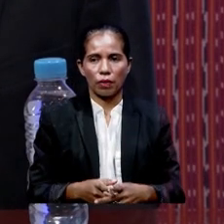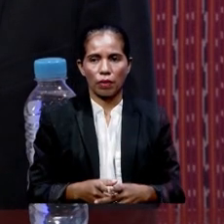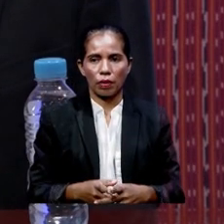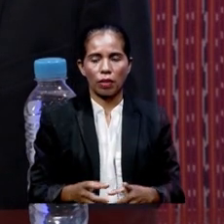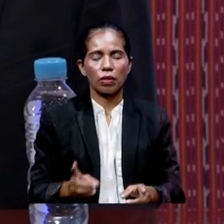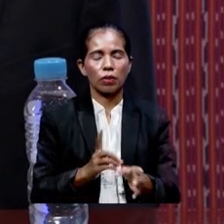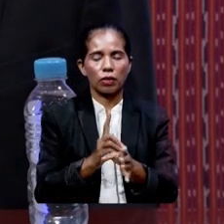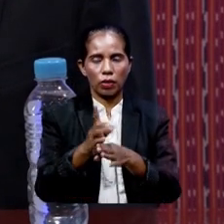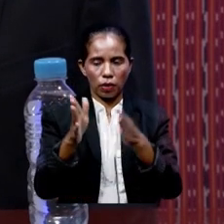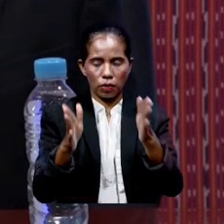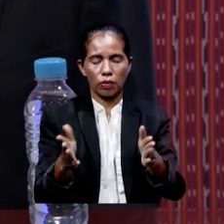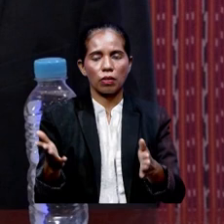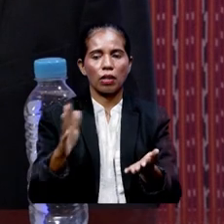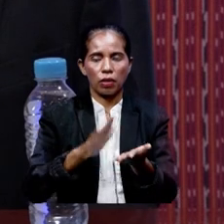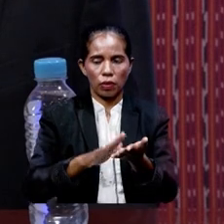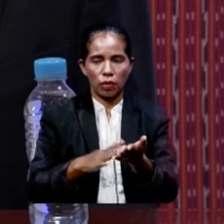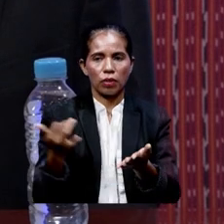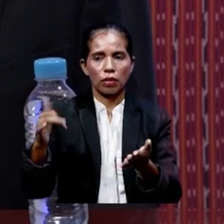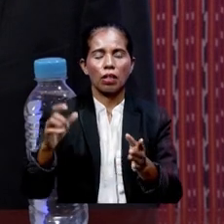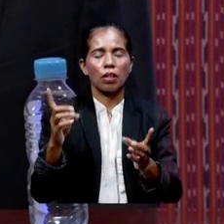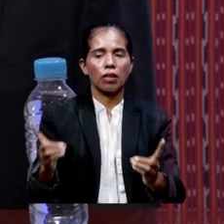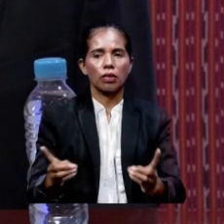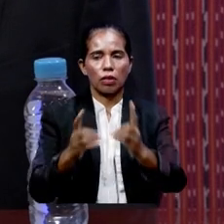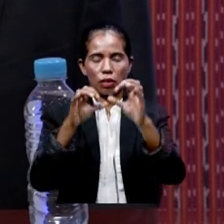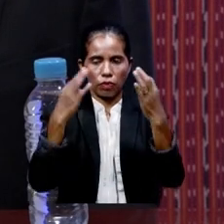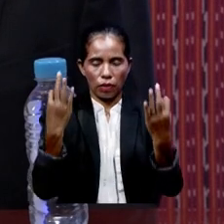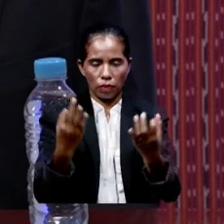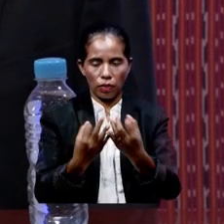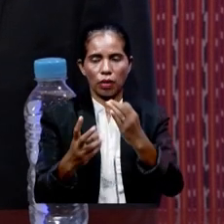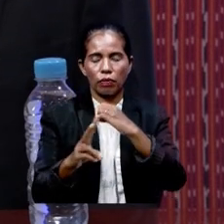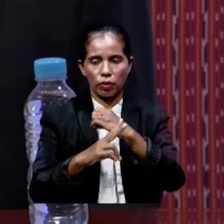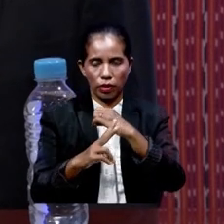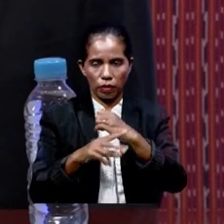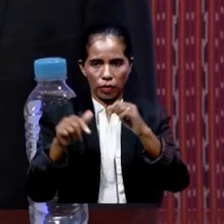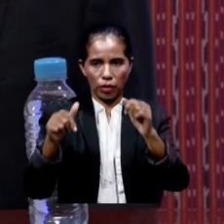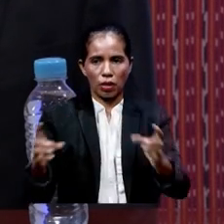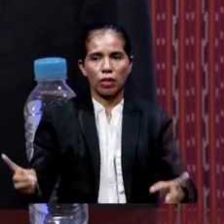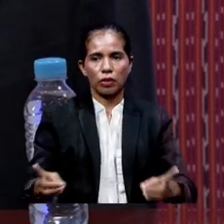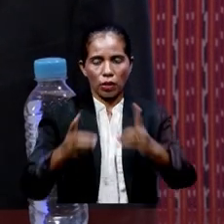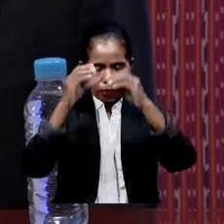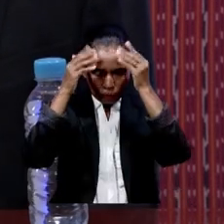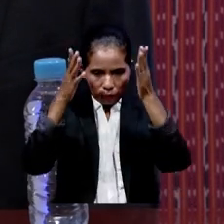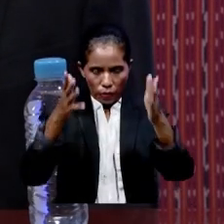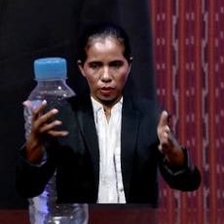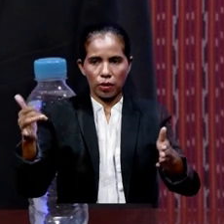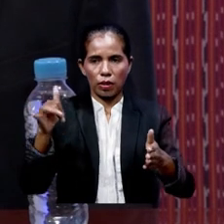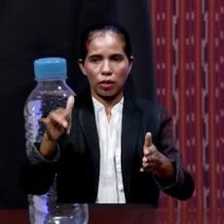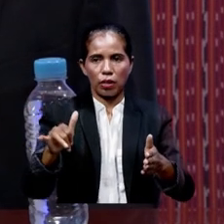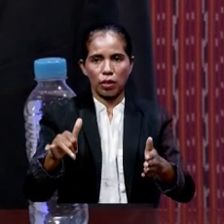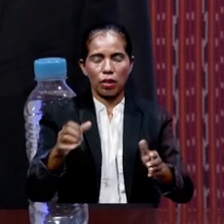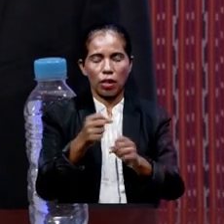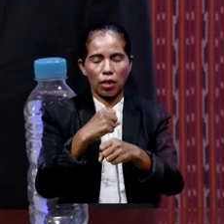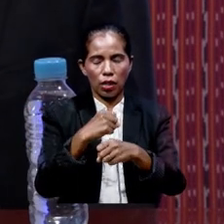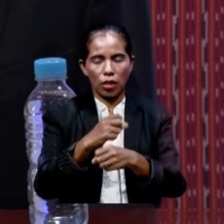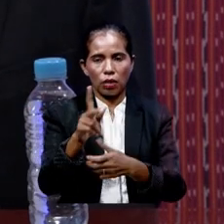diretor da escola se irá, assuro família vítima, né? Assuro mos professor, mesmo comete acto